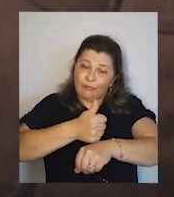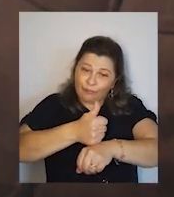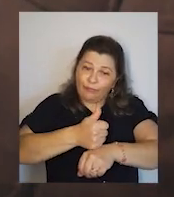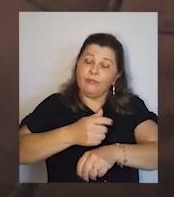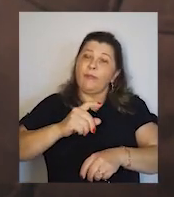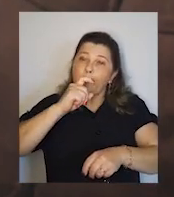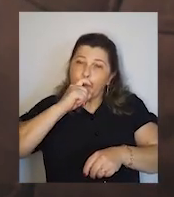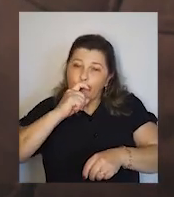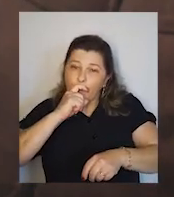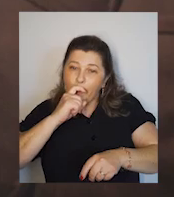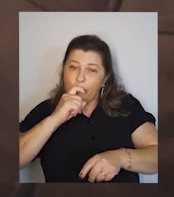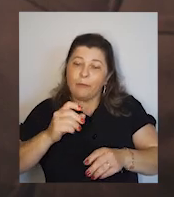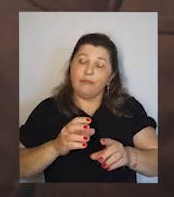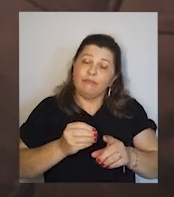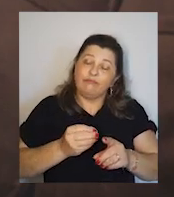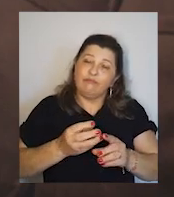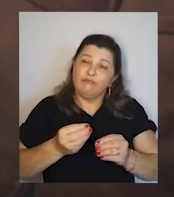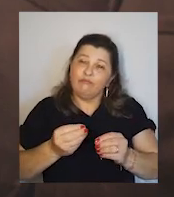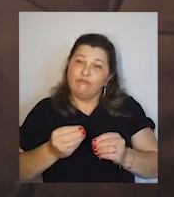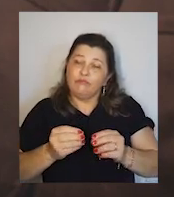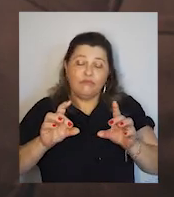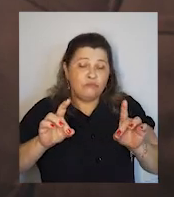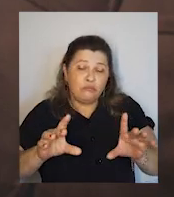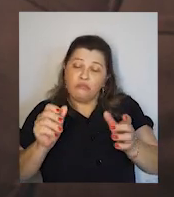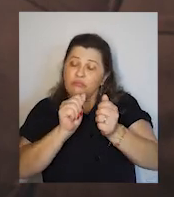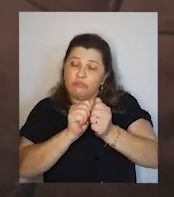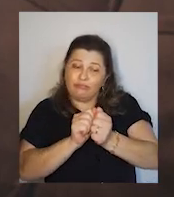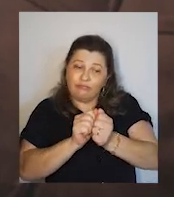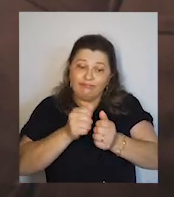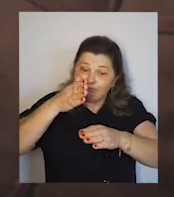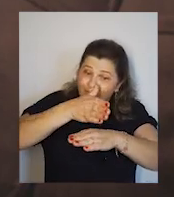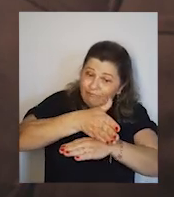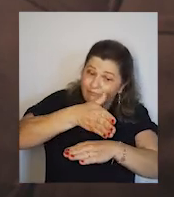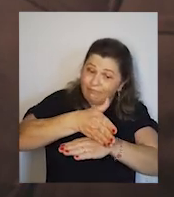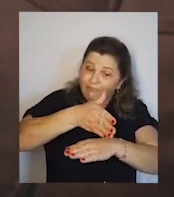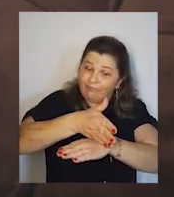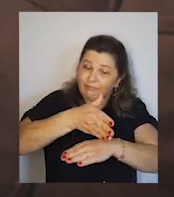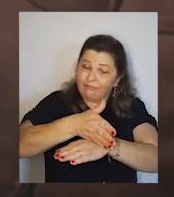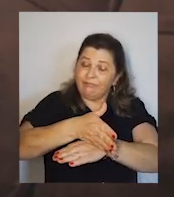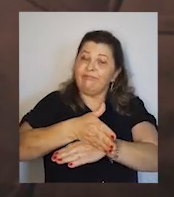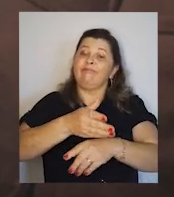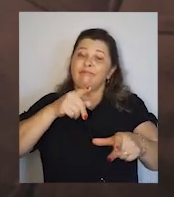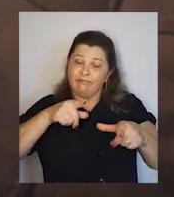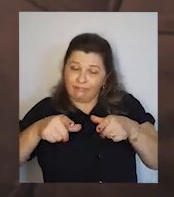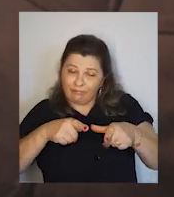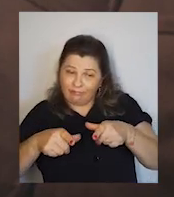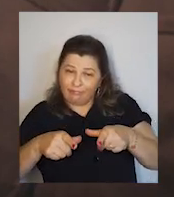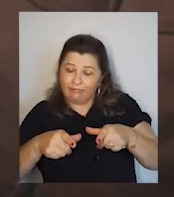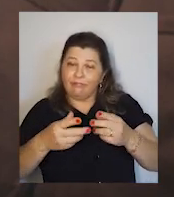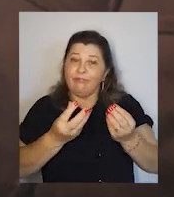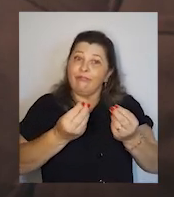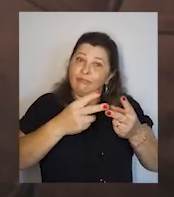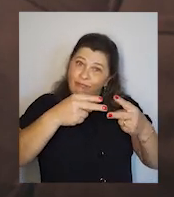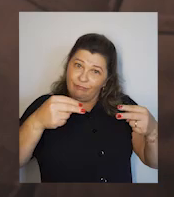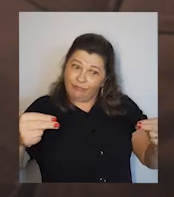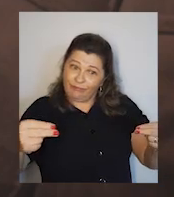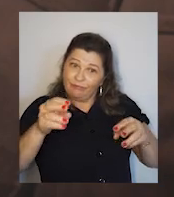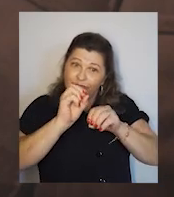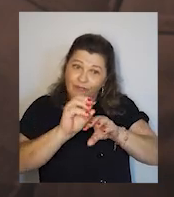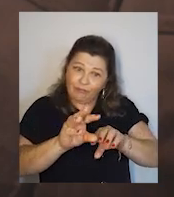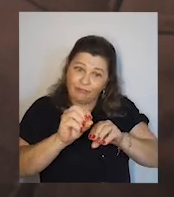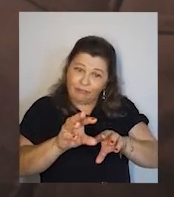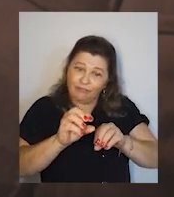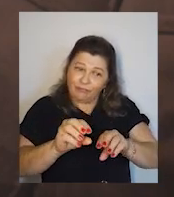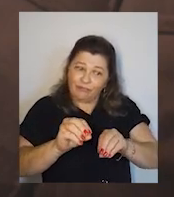pré-natal é muito além de só estar junto. Tu tem que participar, tu tem que te dedicar, porque muitas coisas que eles ensinam